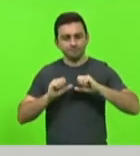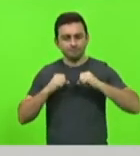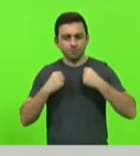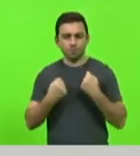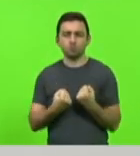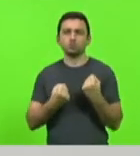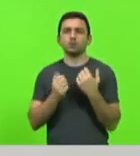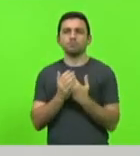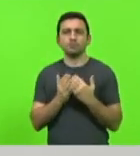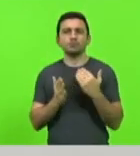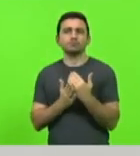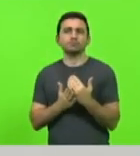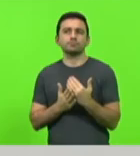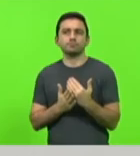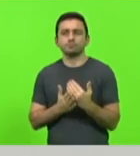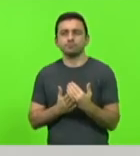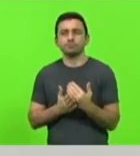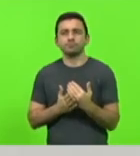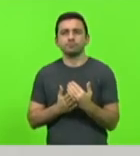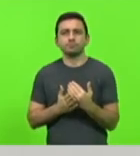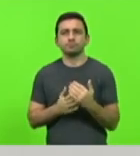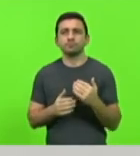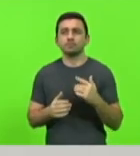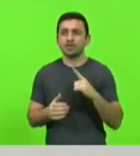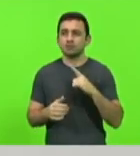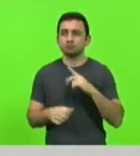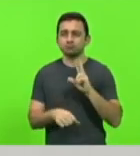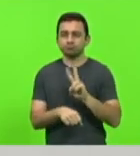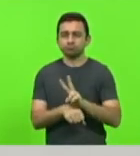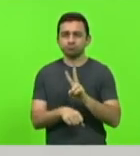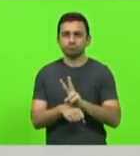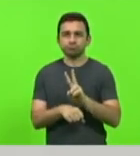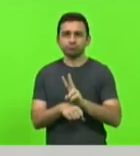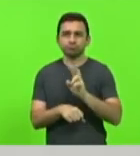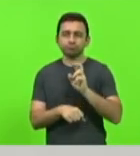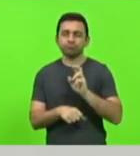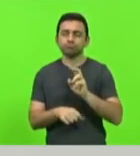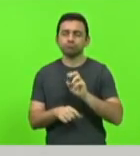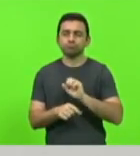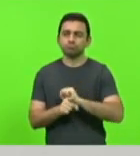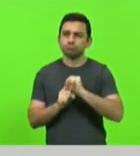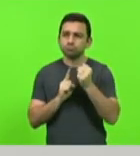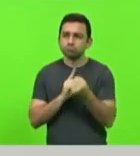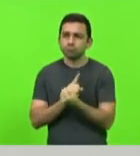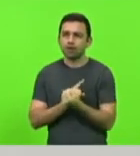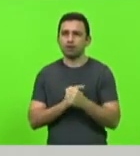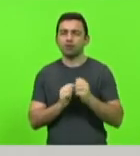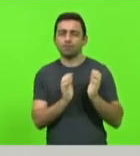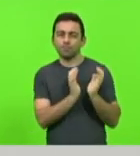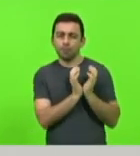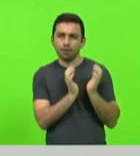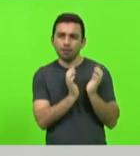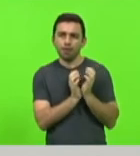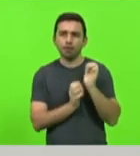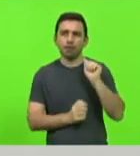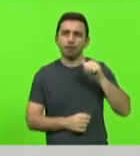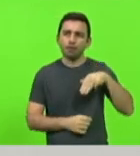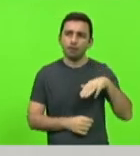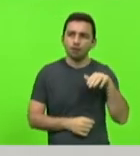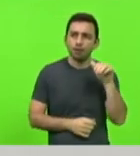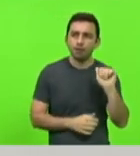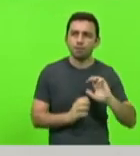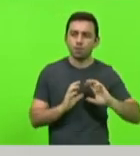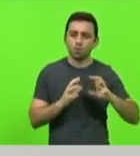grande linha de proteção social, que são as APAES, as AMAs e todos os institutos